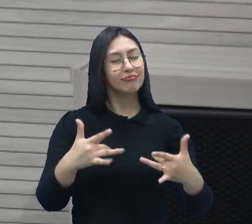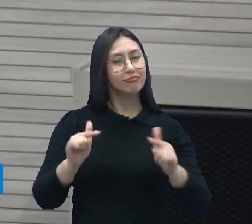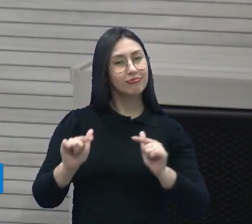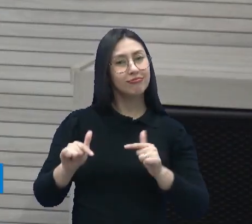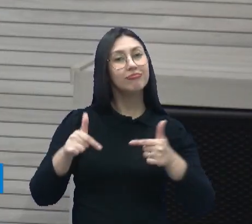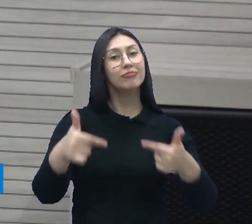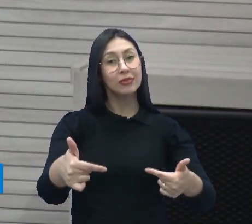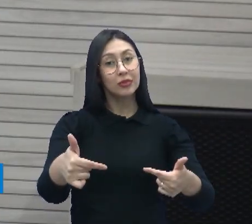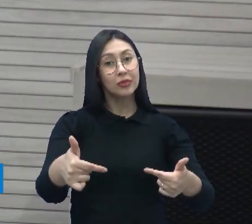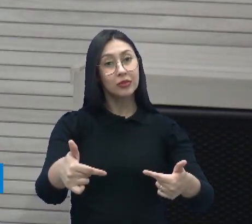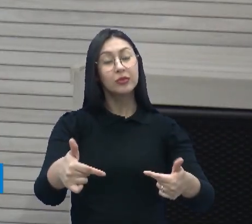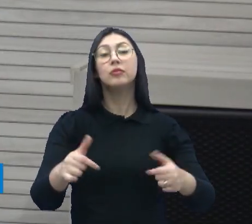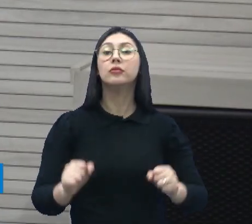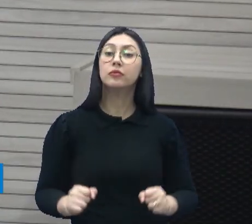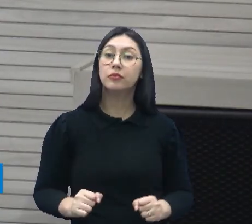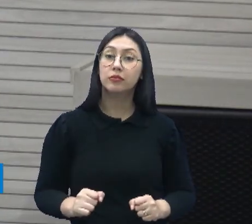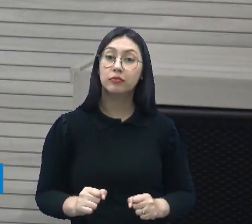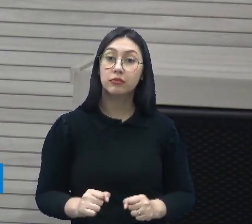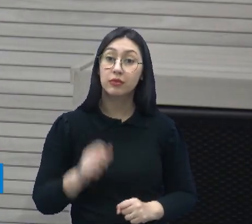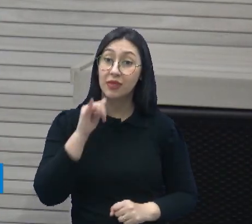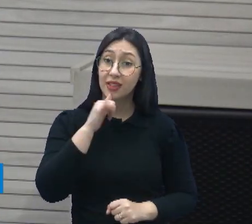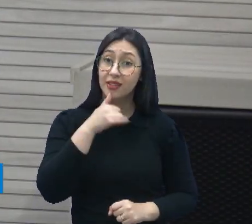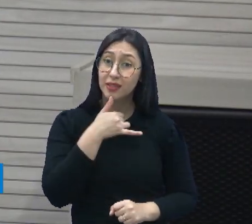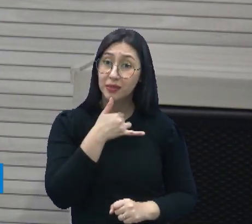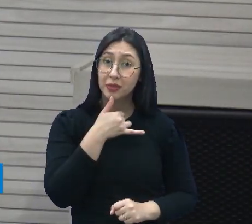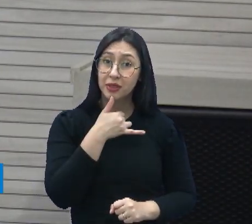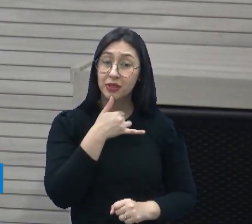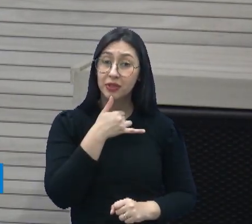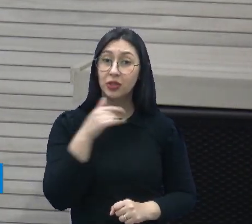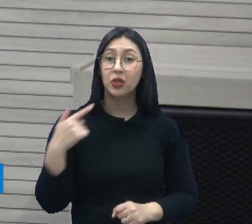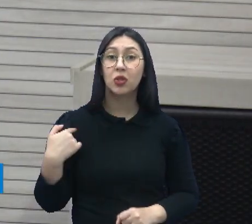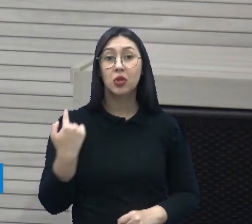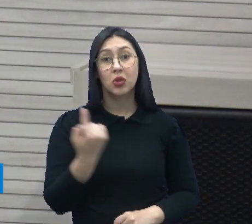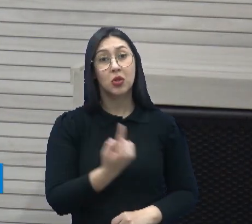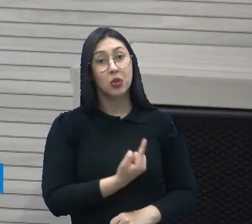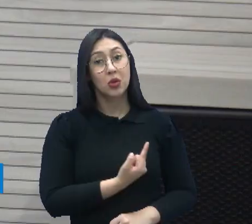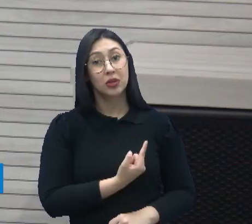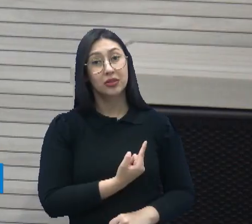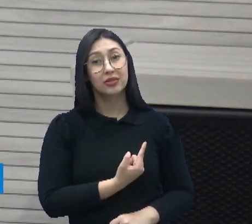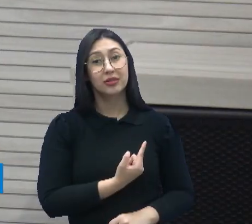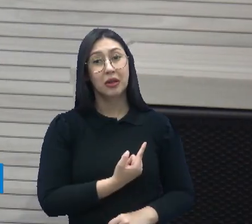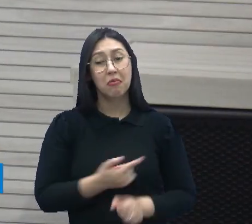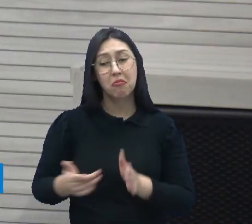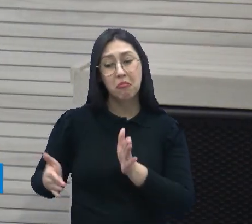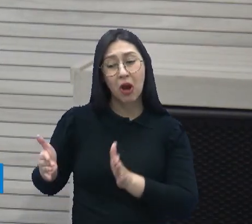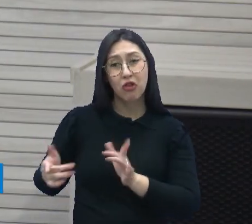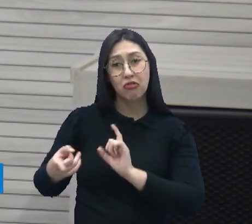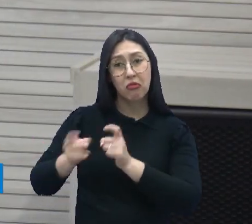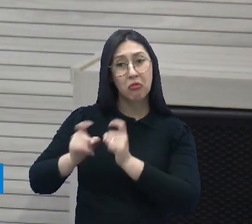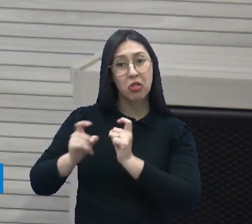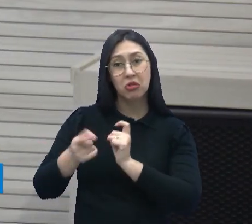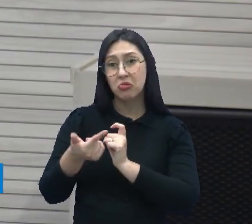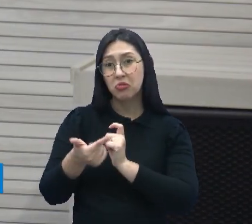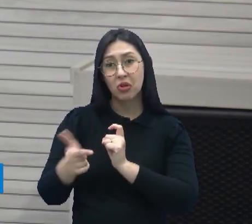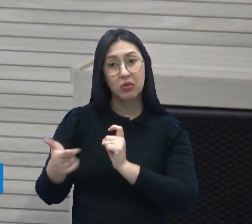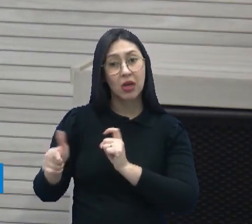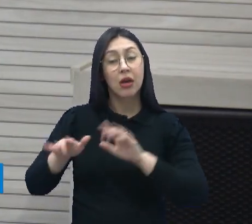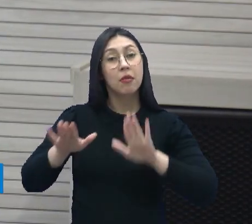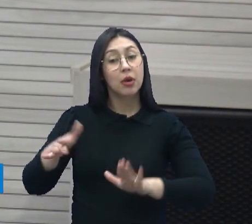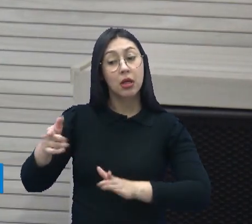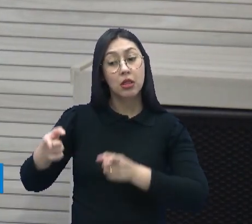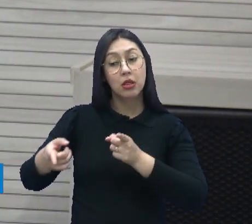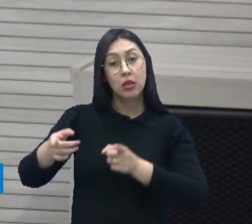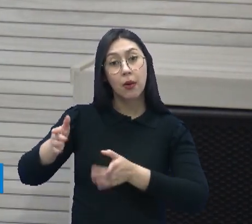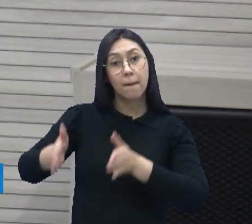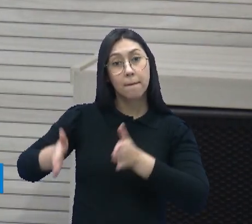vocês. Infelizmente, senhora presidente, nós ficamos bastante tempo aí de recesso, e nesse período eu trouxe aqui